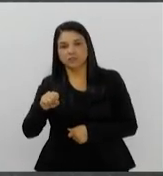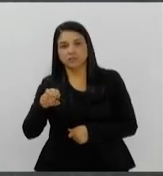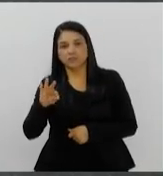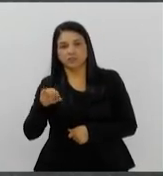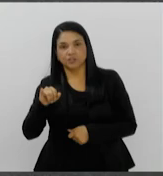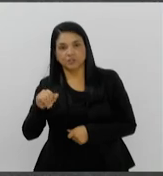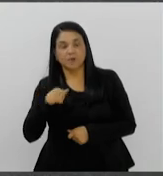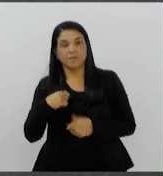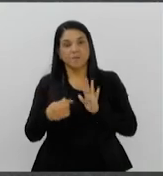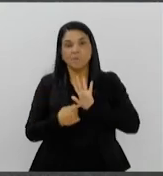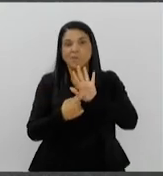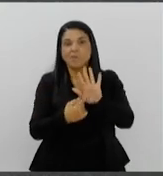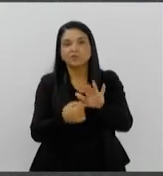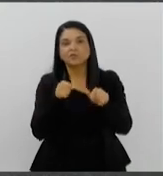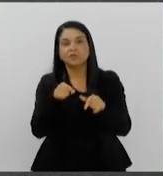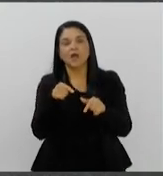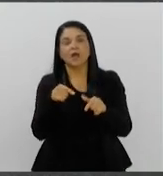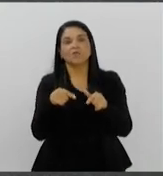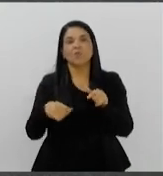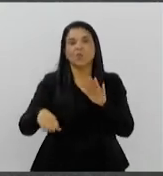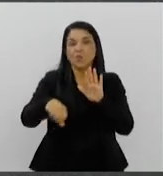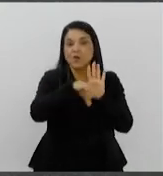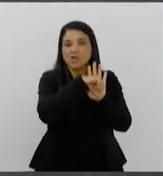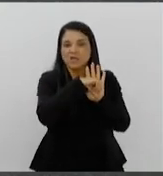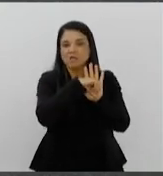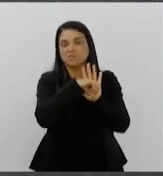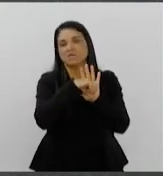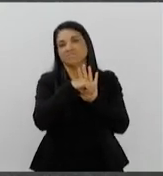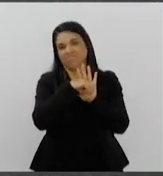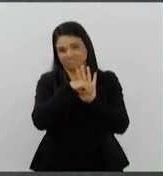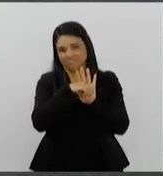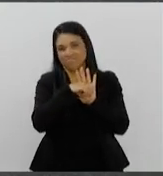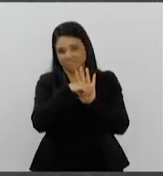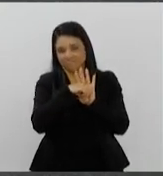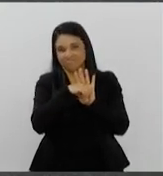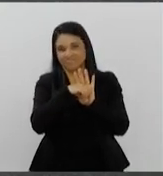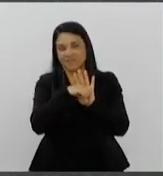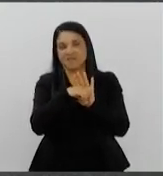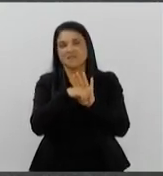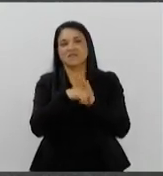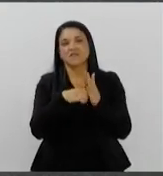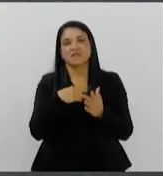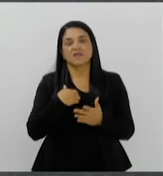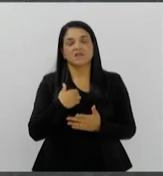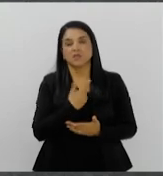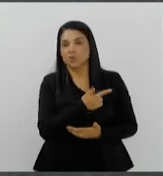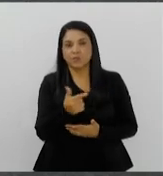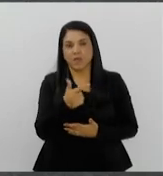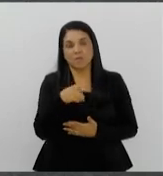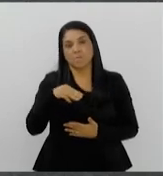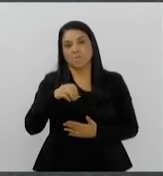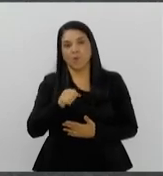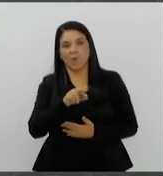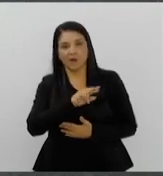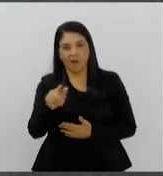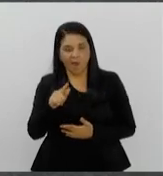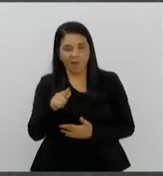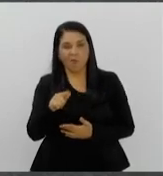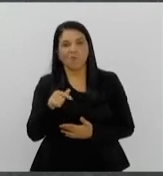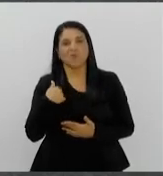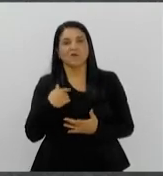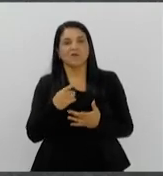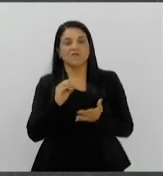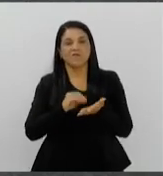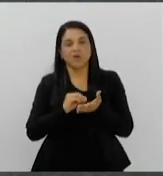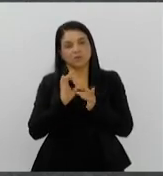revelar esse esquema criminoso, imoral, antidemocrático, que eu não quero crer que tenha o aval do governador